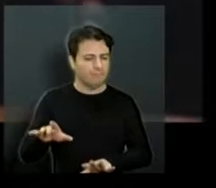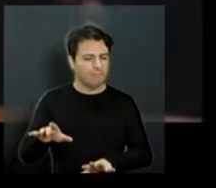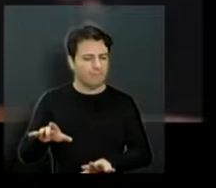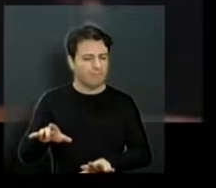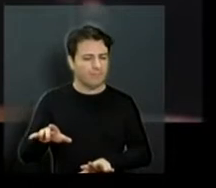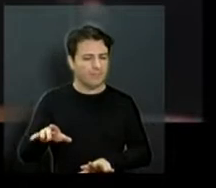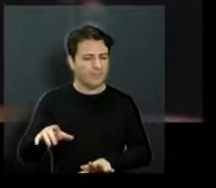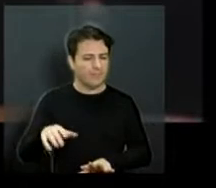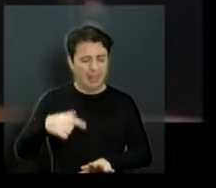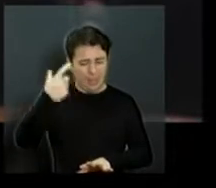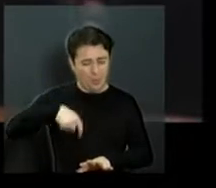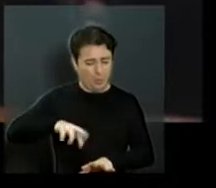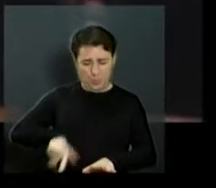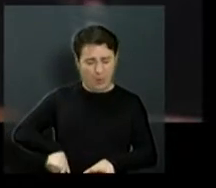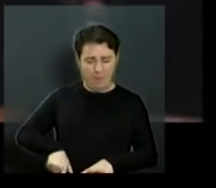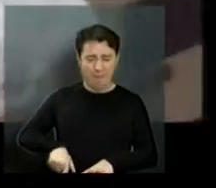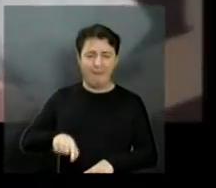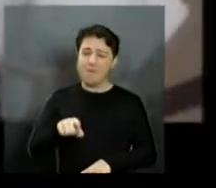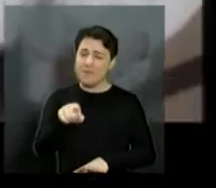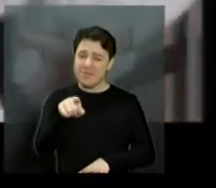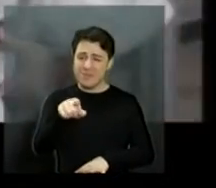It's not me, it's you.